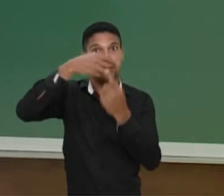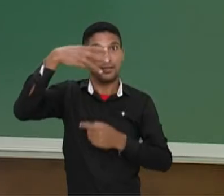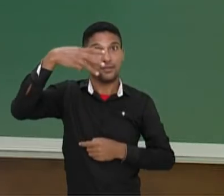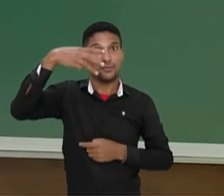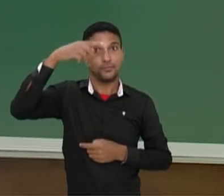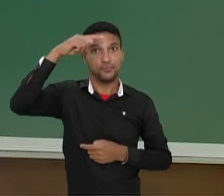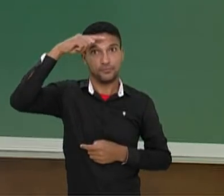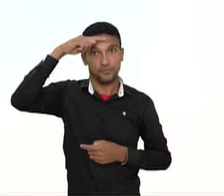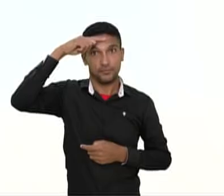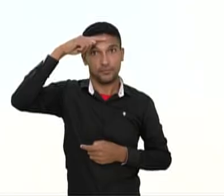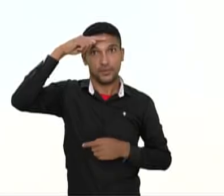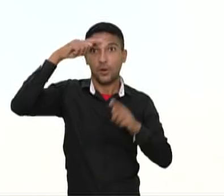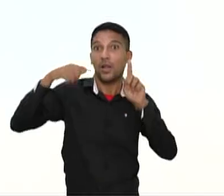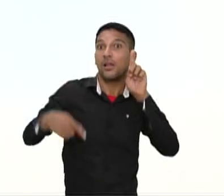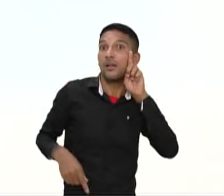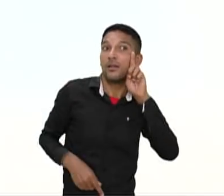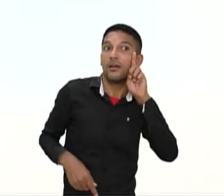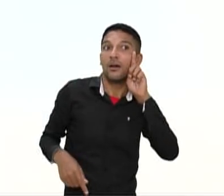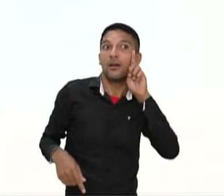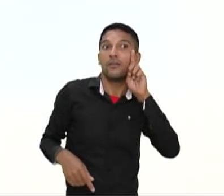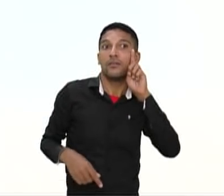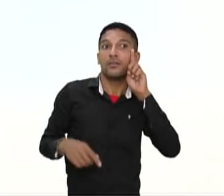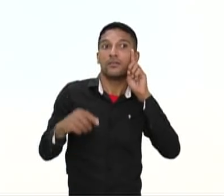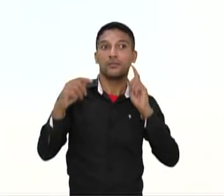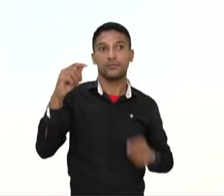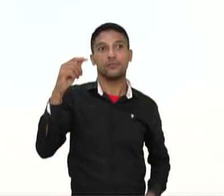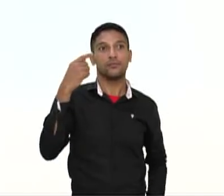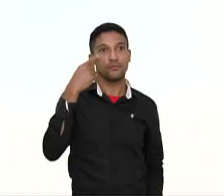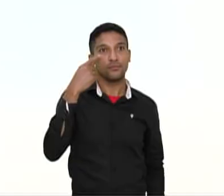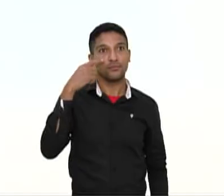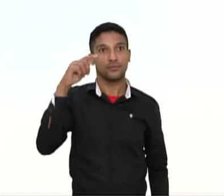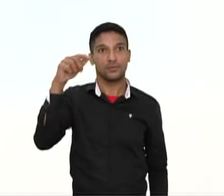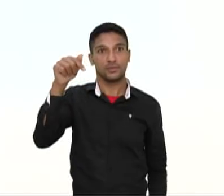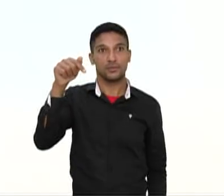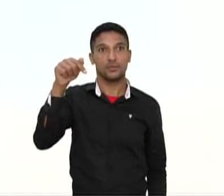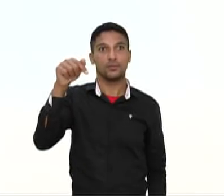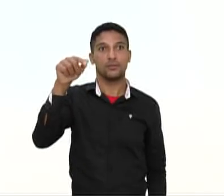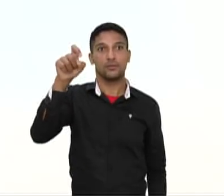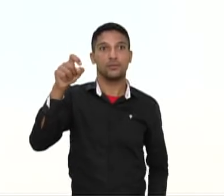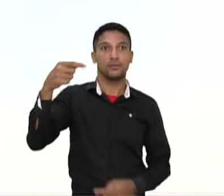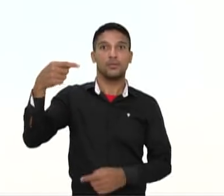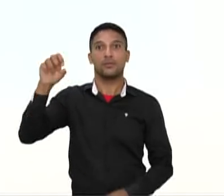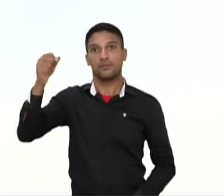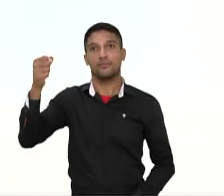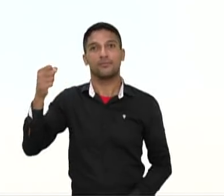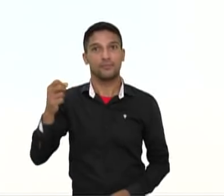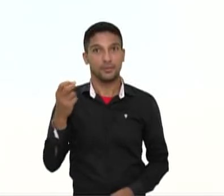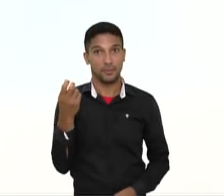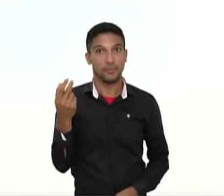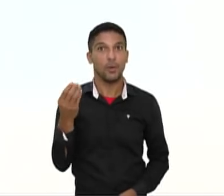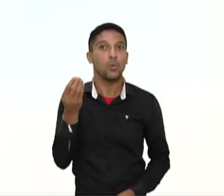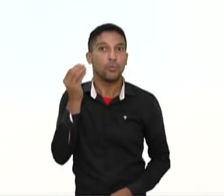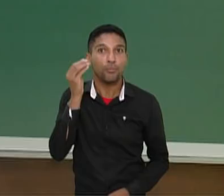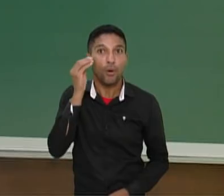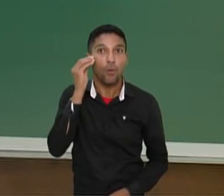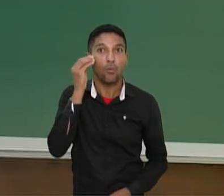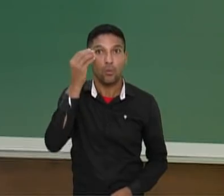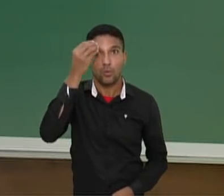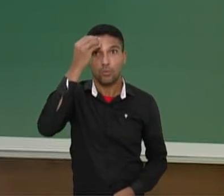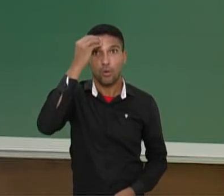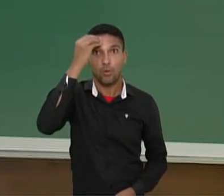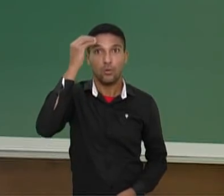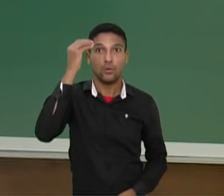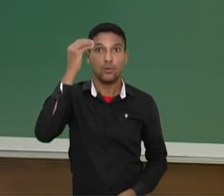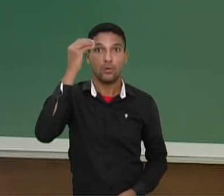8, que é aqui da esquerda. Então, tem que somar 4 vezes, tá bom? Aqui, você pode, se você tiver essa agilidade de fazer a conta